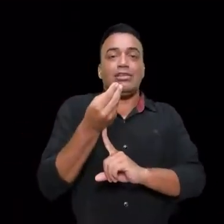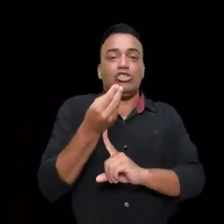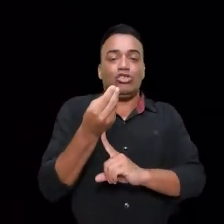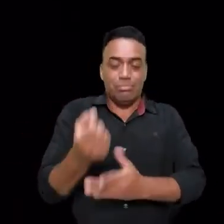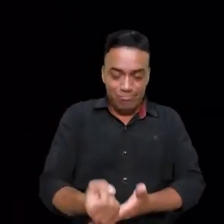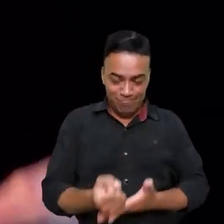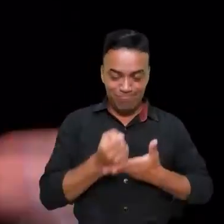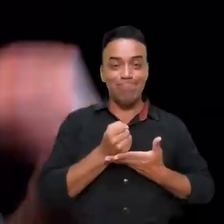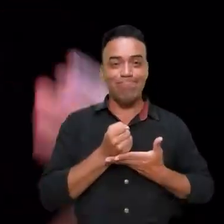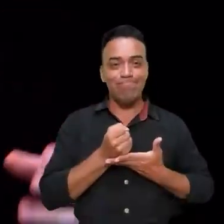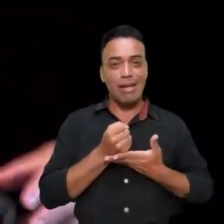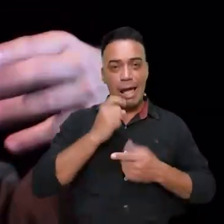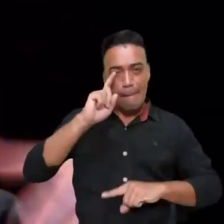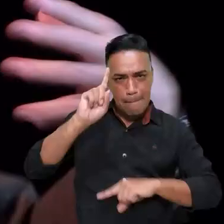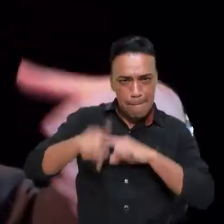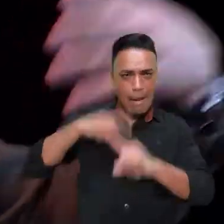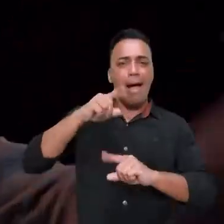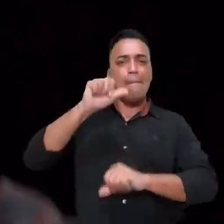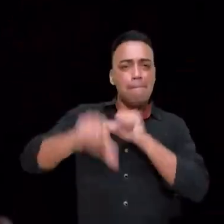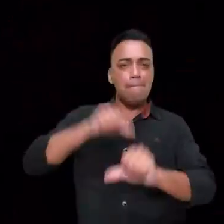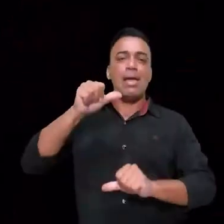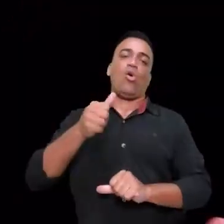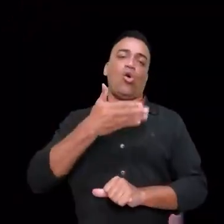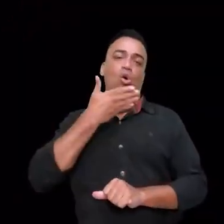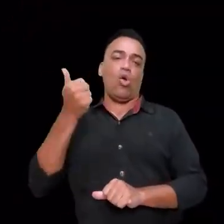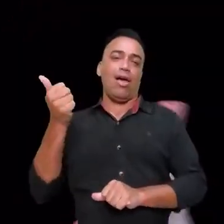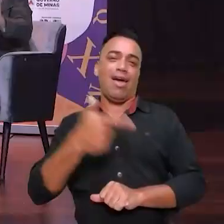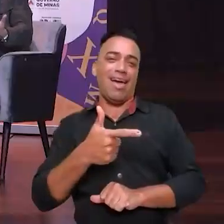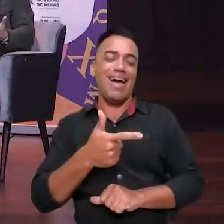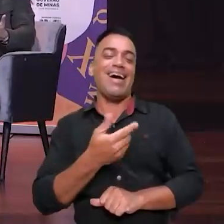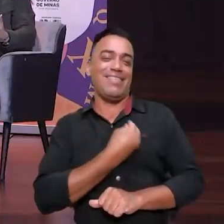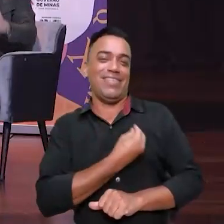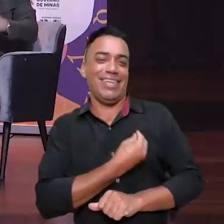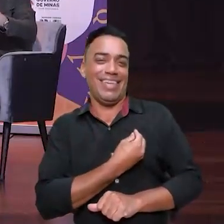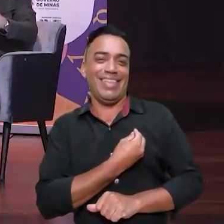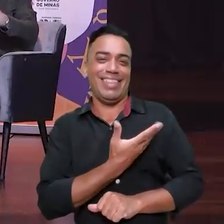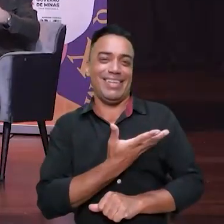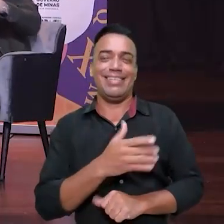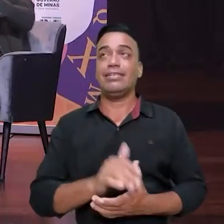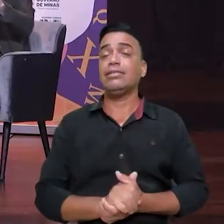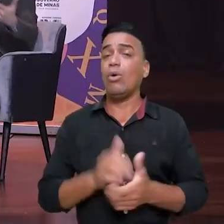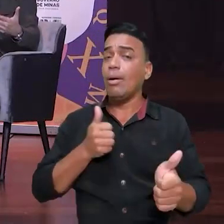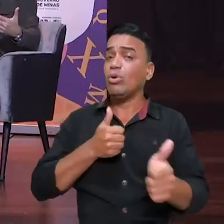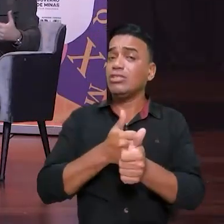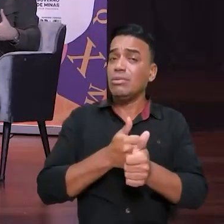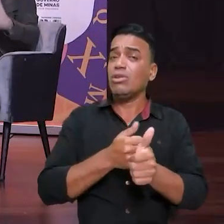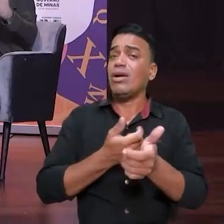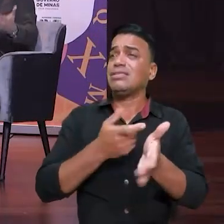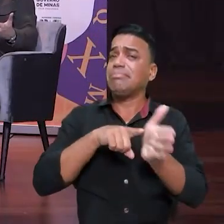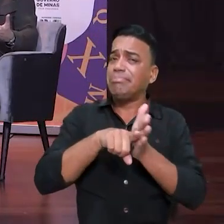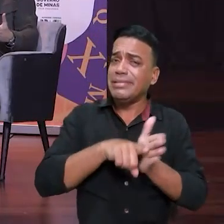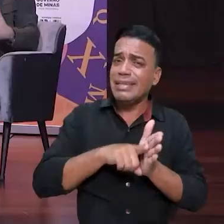ajuda a me melhorar para a vida. Eu me aproximo desse lugar para essa busca